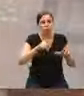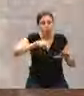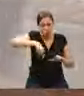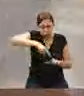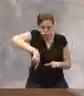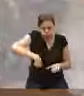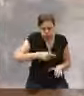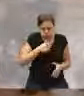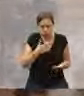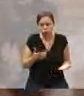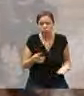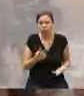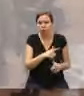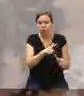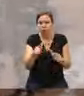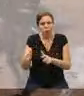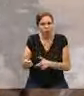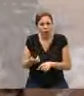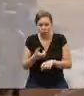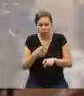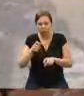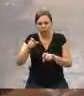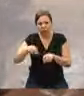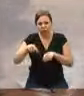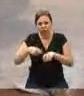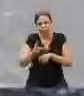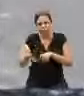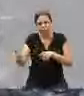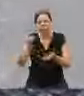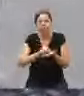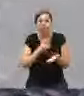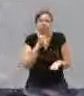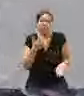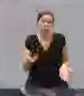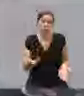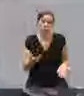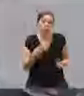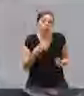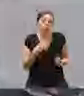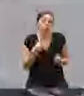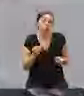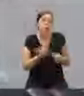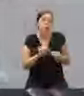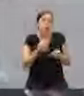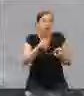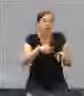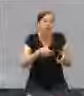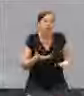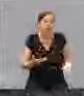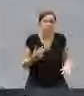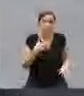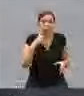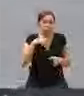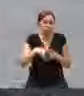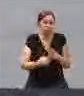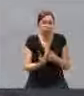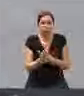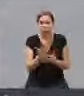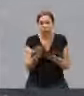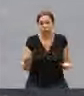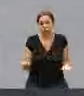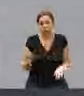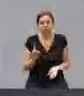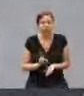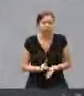né? Não existe lugar de plantação, já que falta água, então eles também não podem plantar. Então realmente